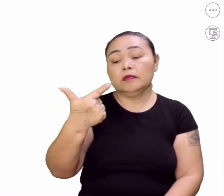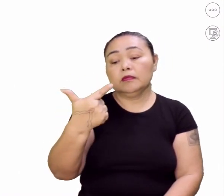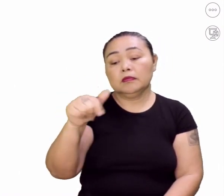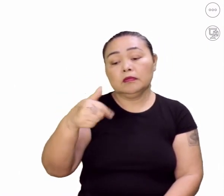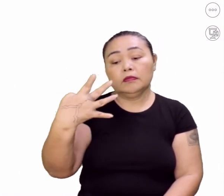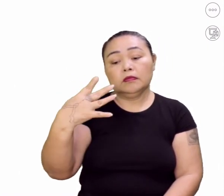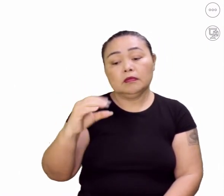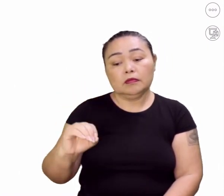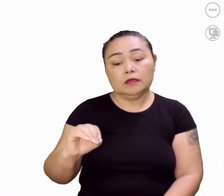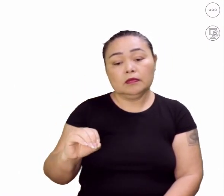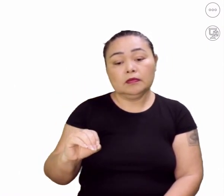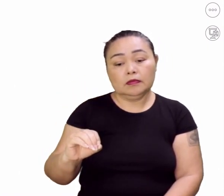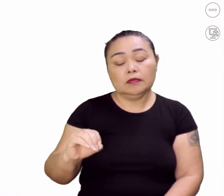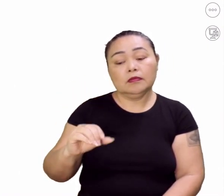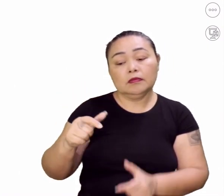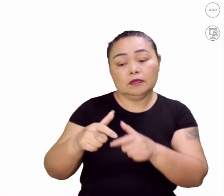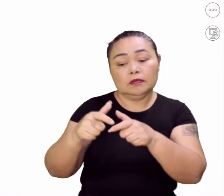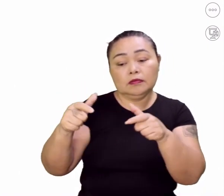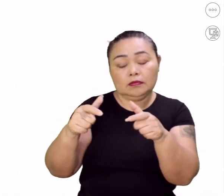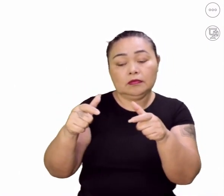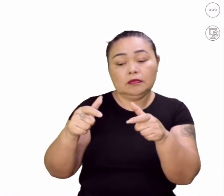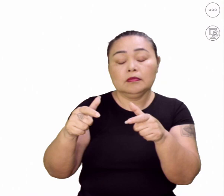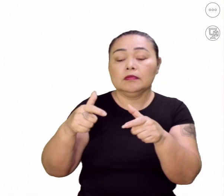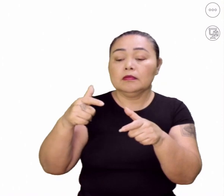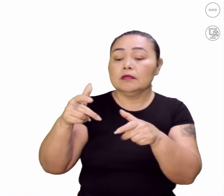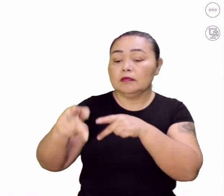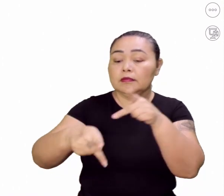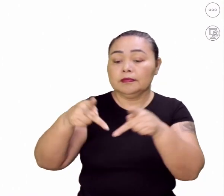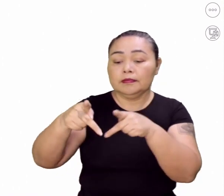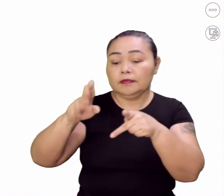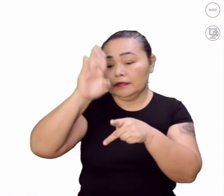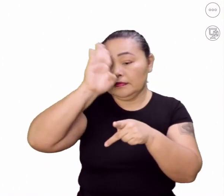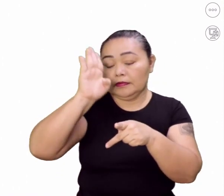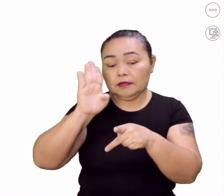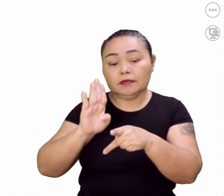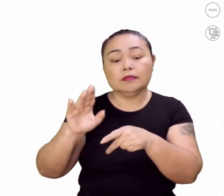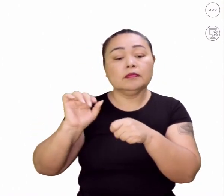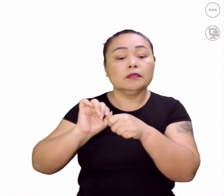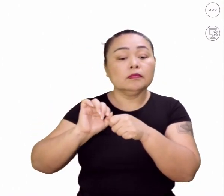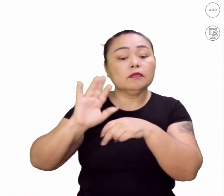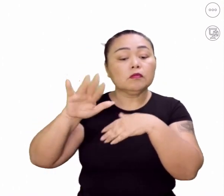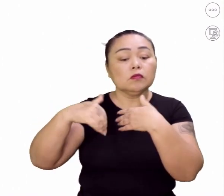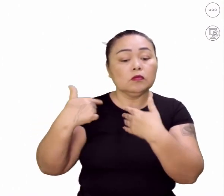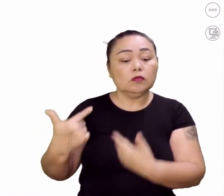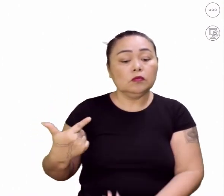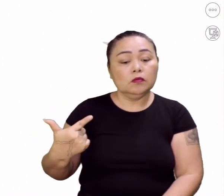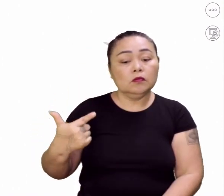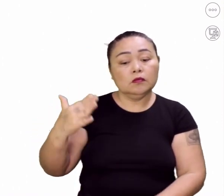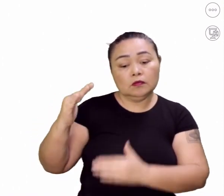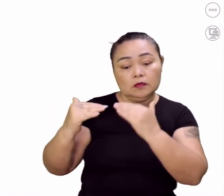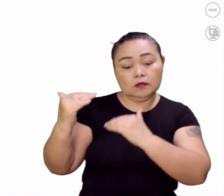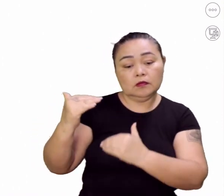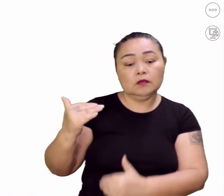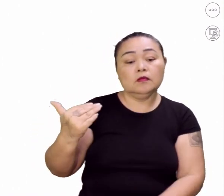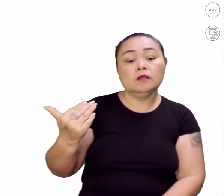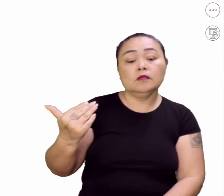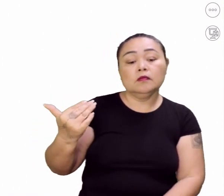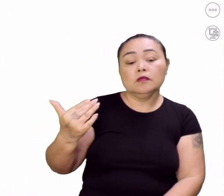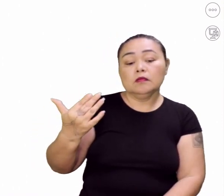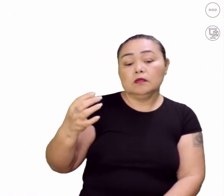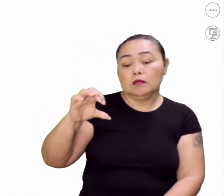de 2,40 o crescimento populacional do Brasil natural. Já com base em 91,